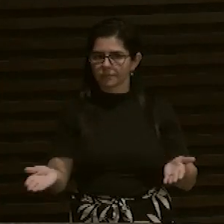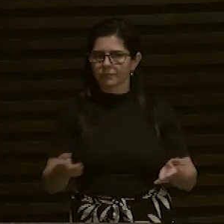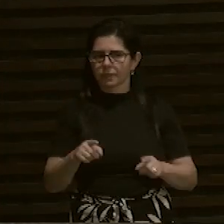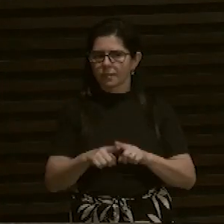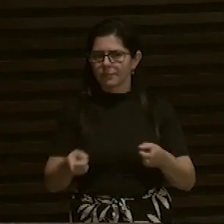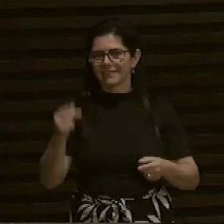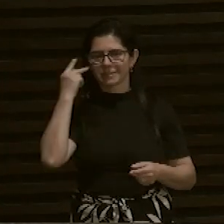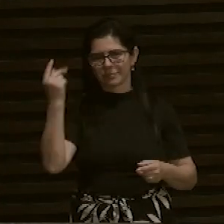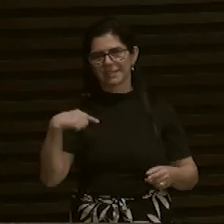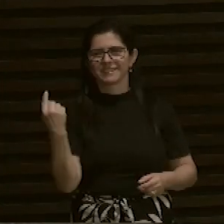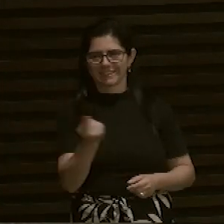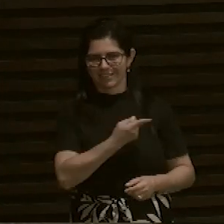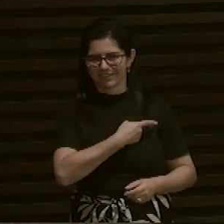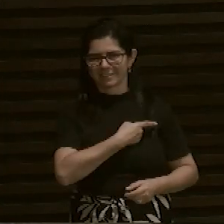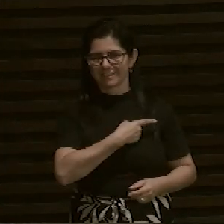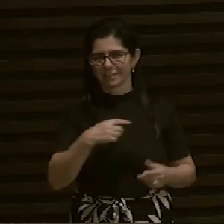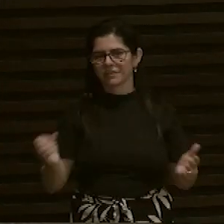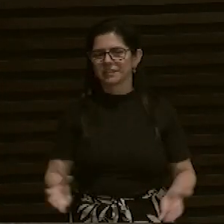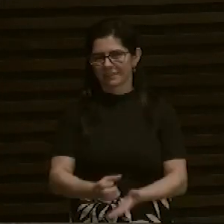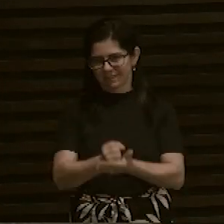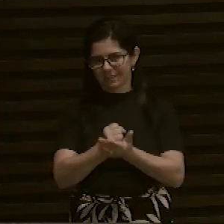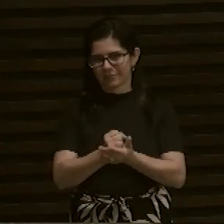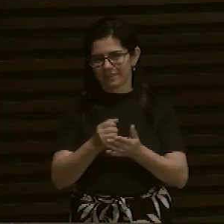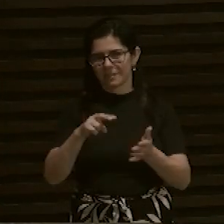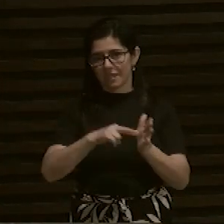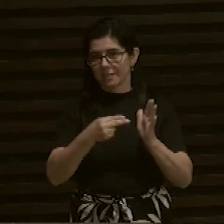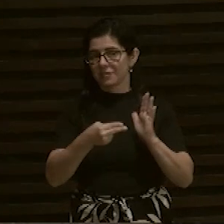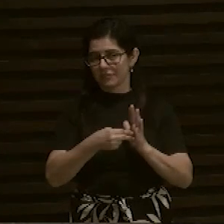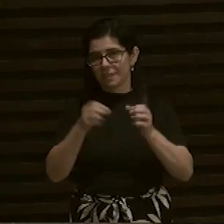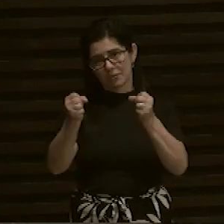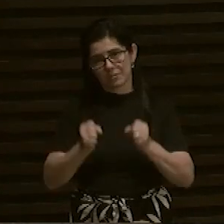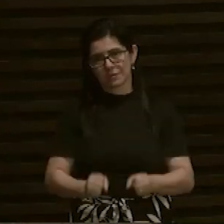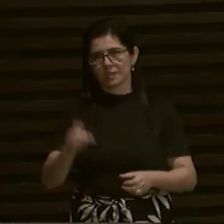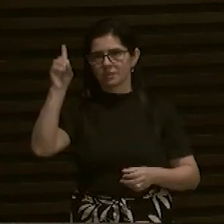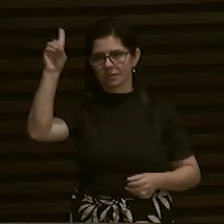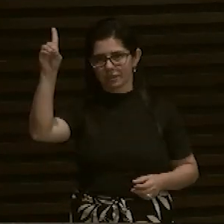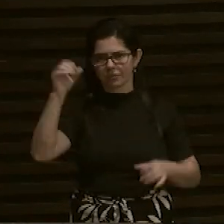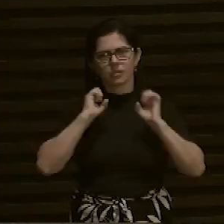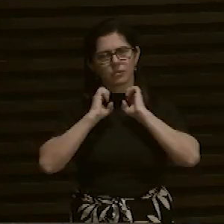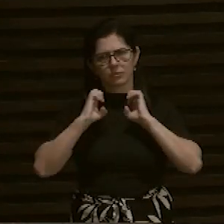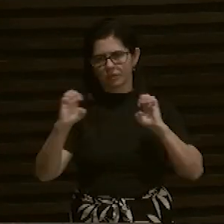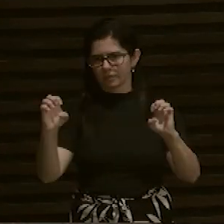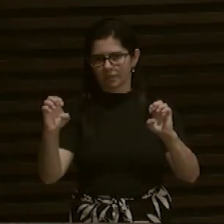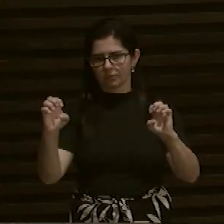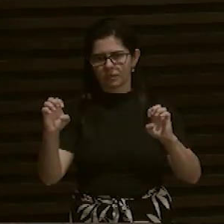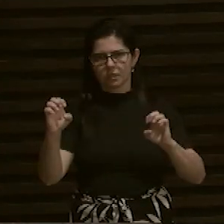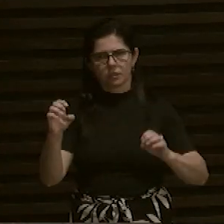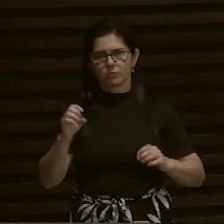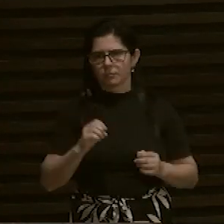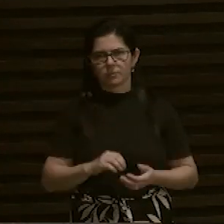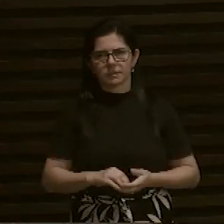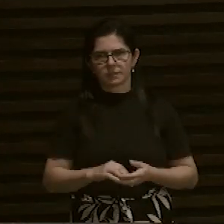para nós que estamos sendo salvos é o poder de Deus. O evangelho não é uma mensagem humana,